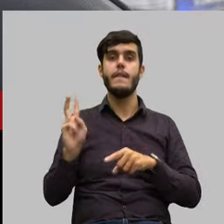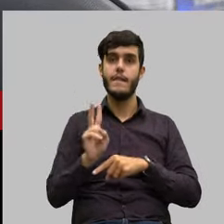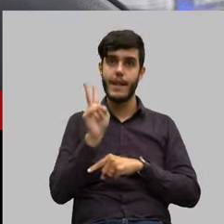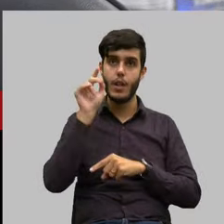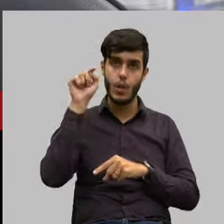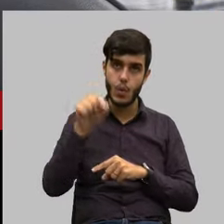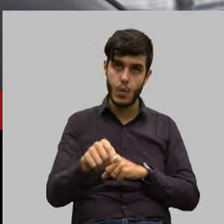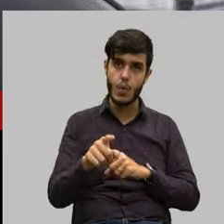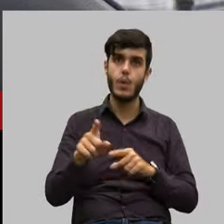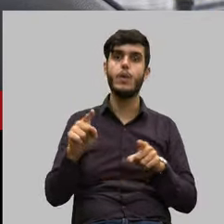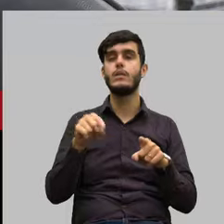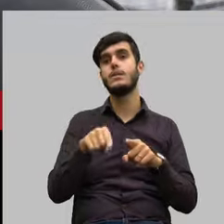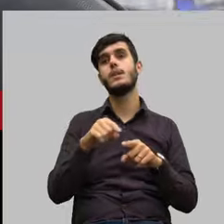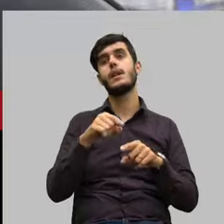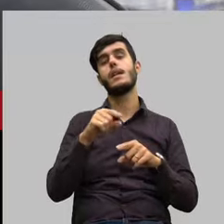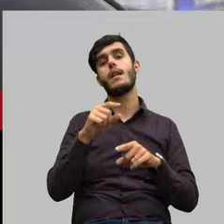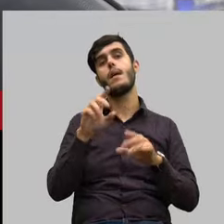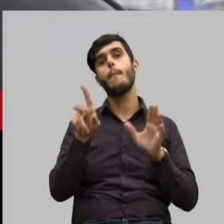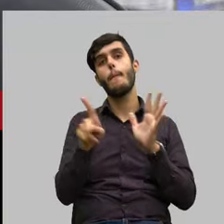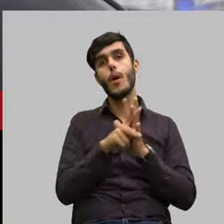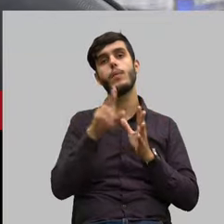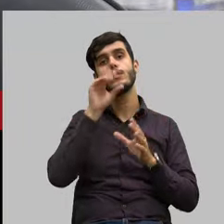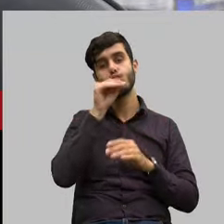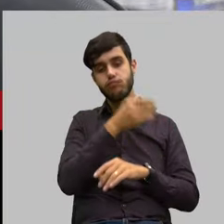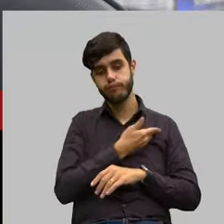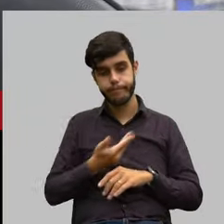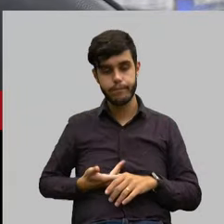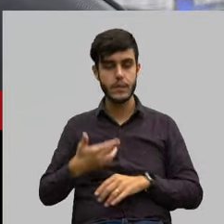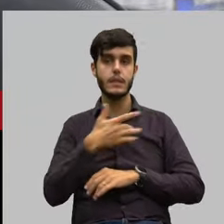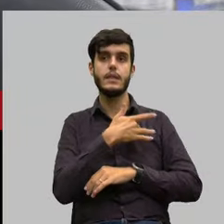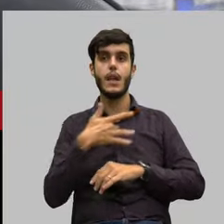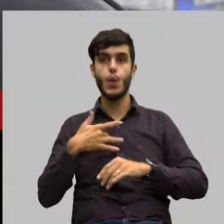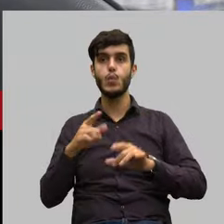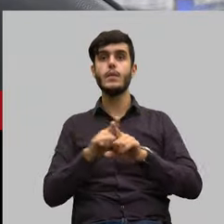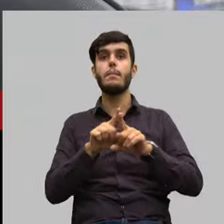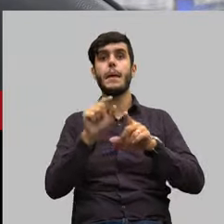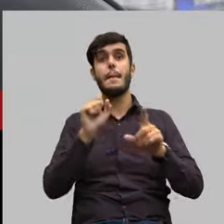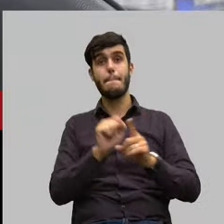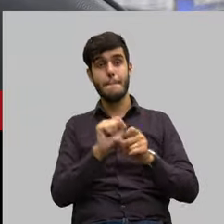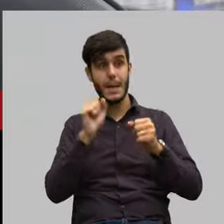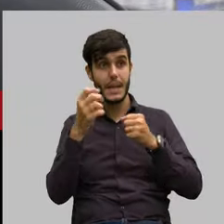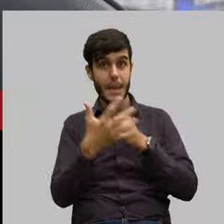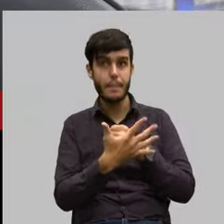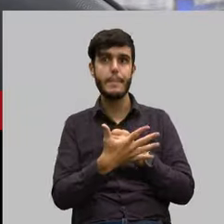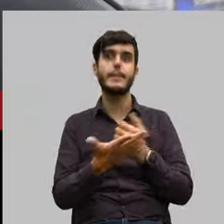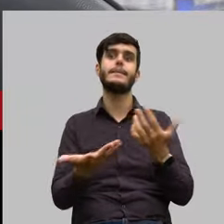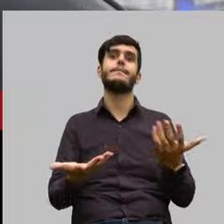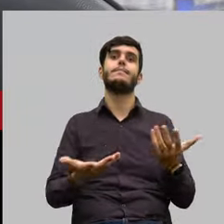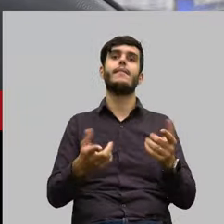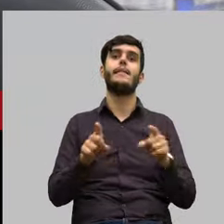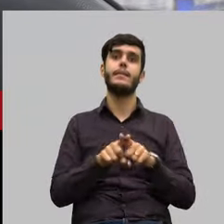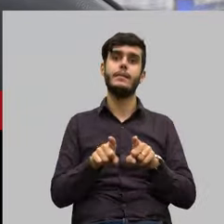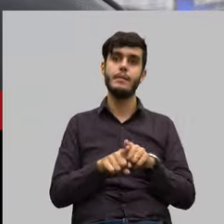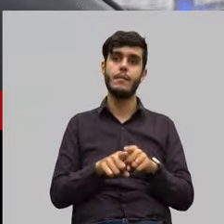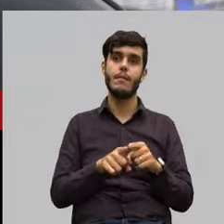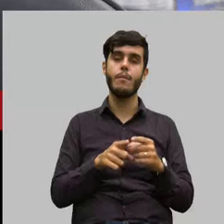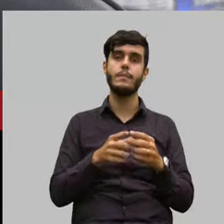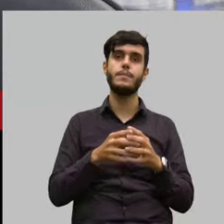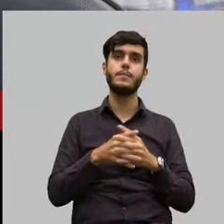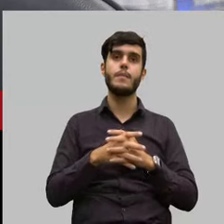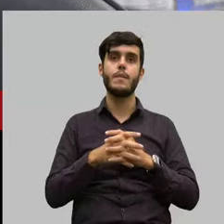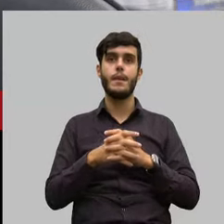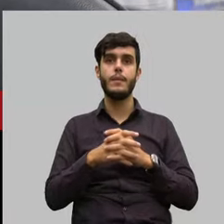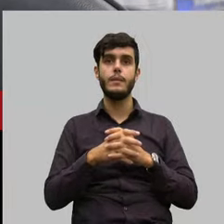pelos servidores de segurança e da Saúde eh durante a pandemia nunca é bom deixar de lembrar é sempre bom lembrar na verdade né